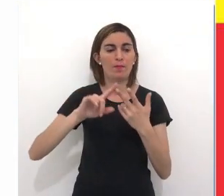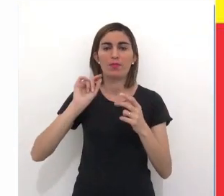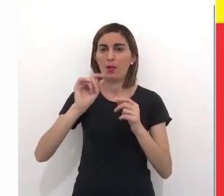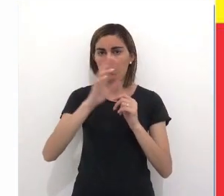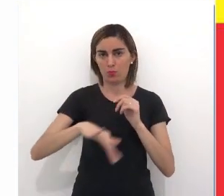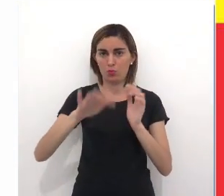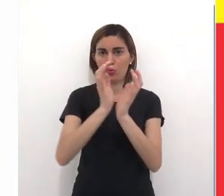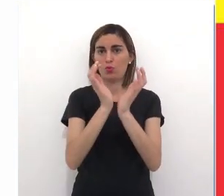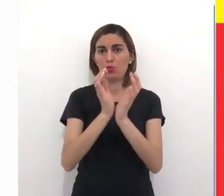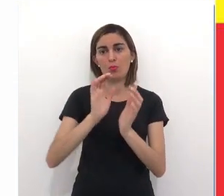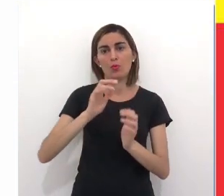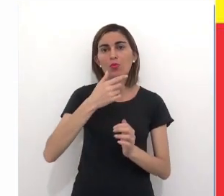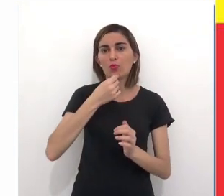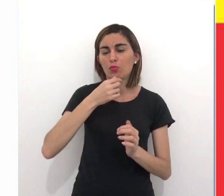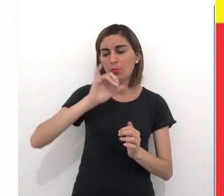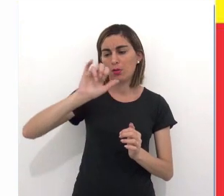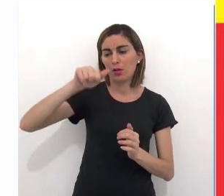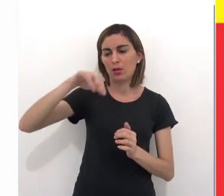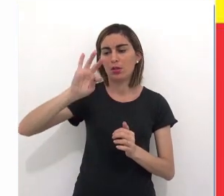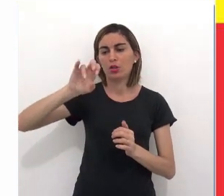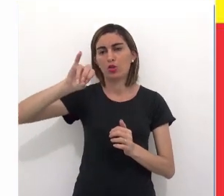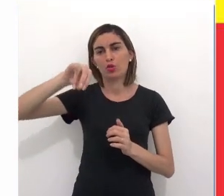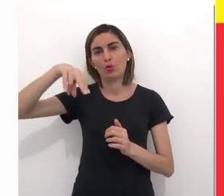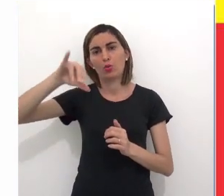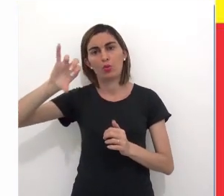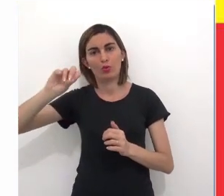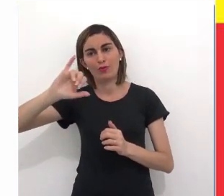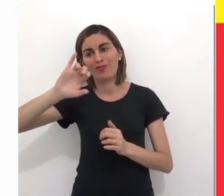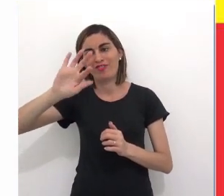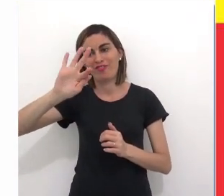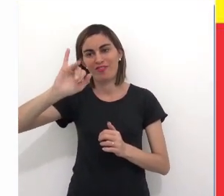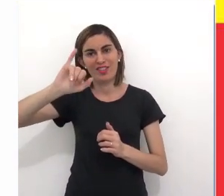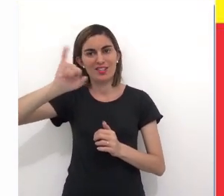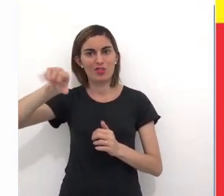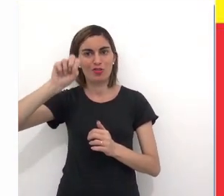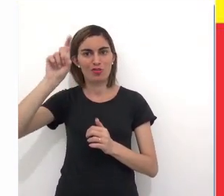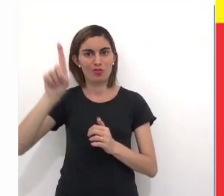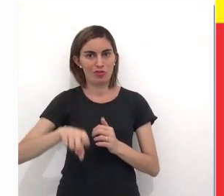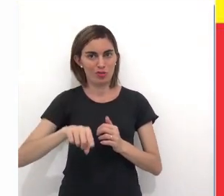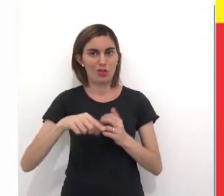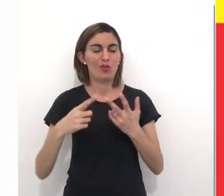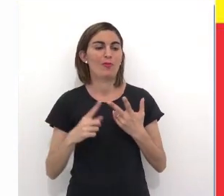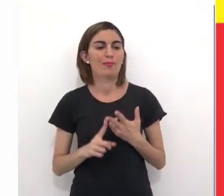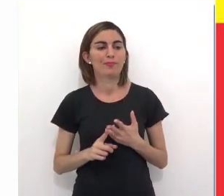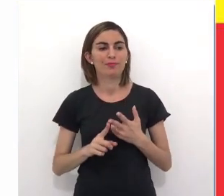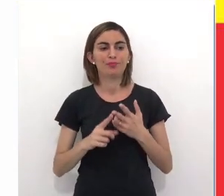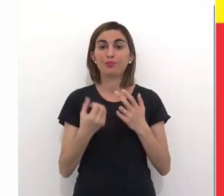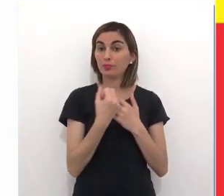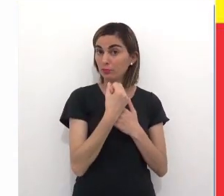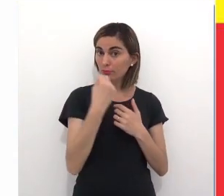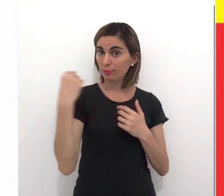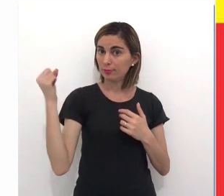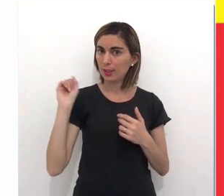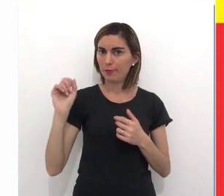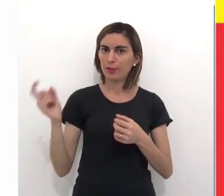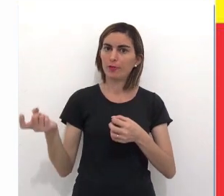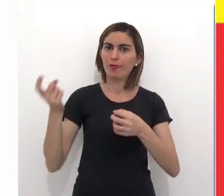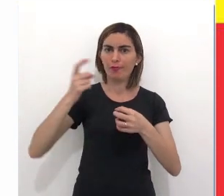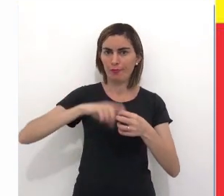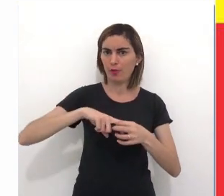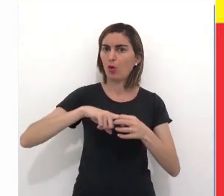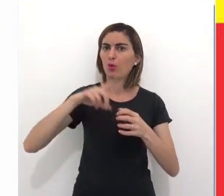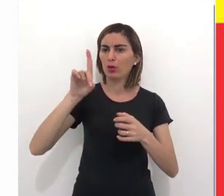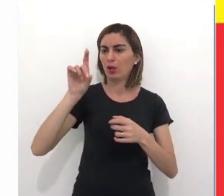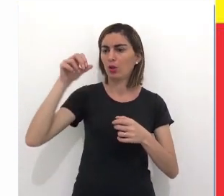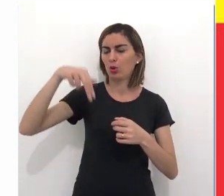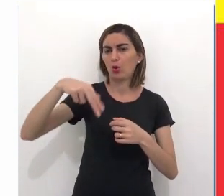Feijó. E temos os restauradores. Os restauradores eram os monarquistas que defendiam o retorno de